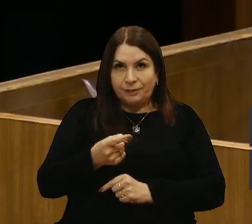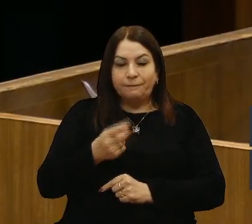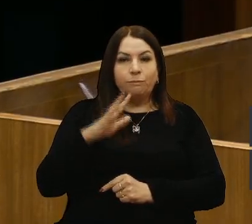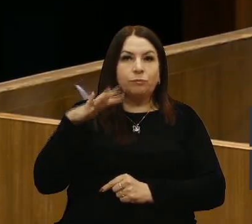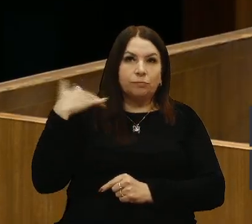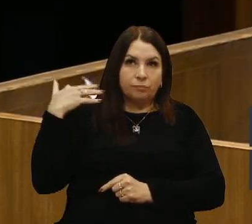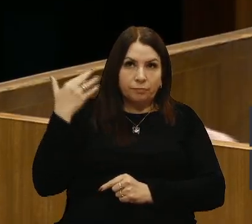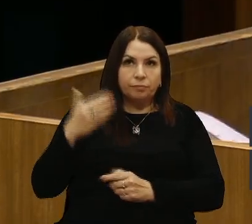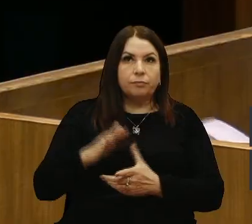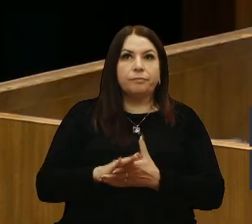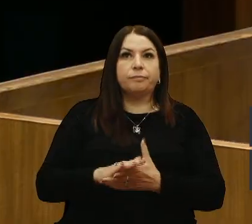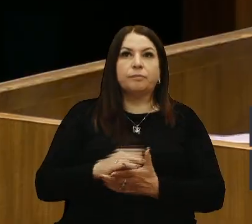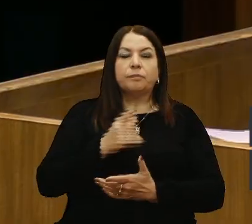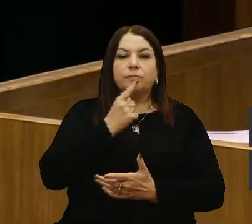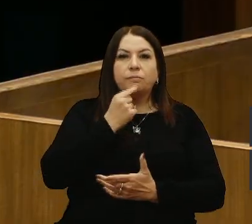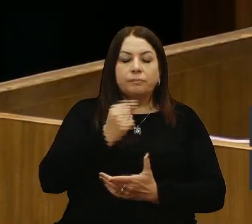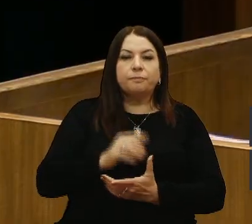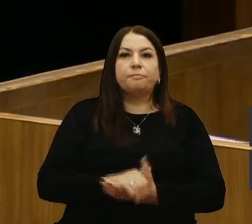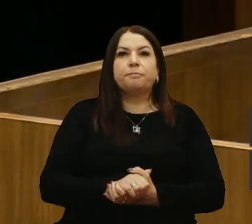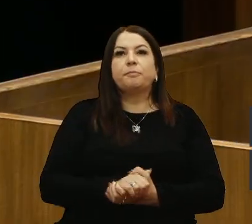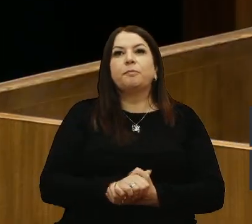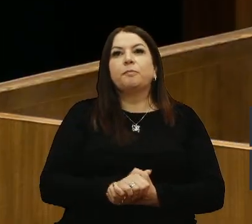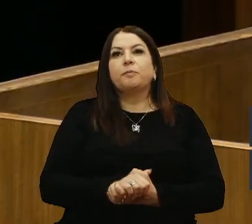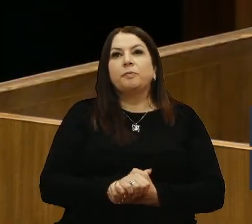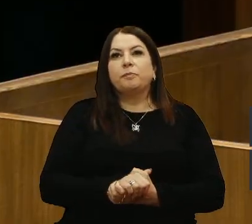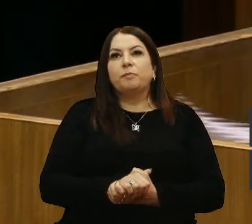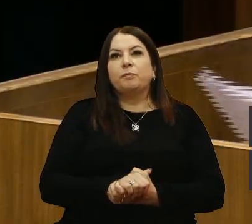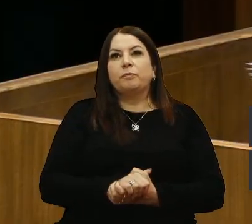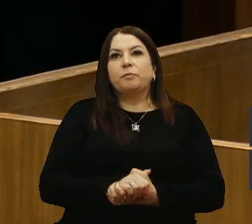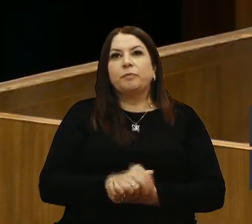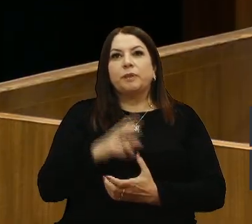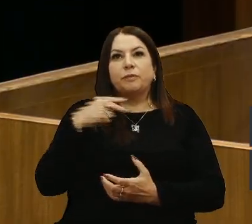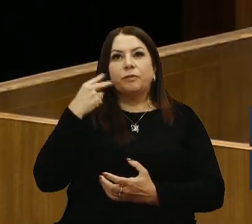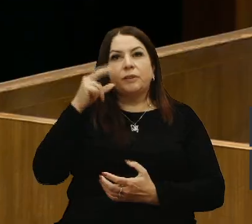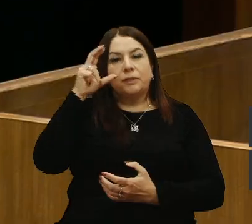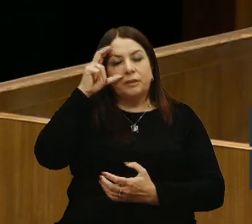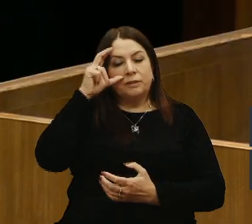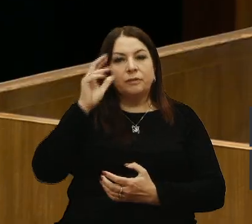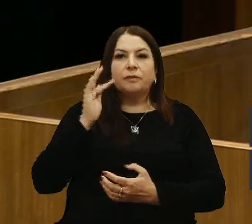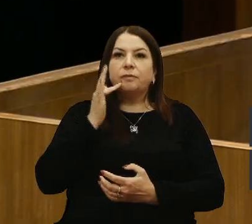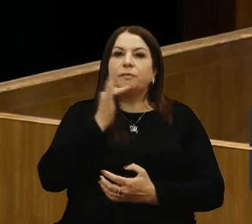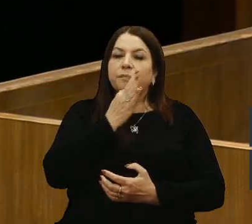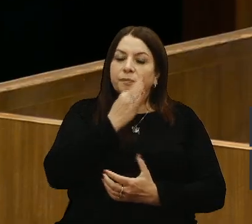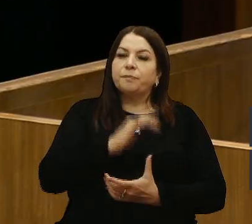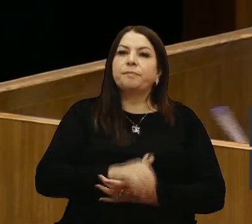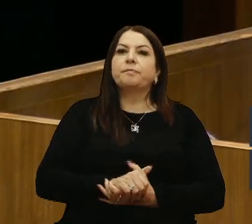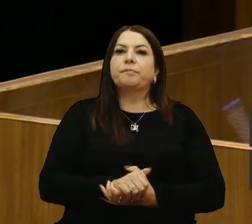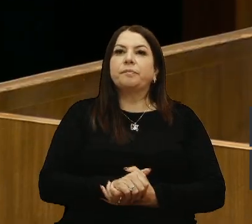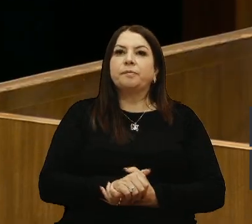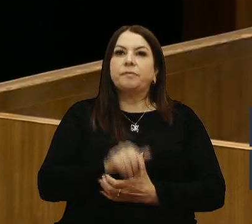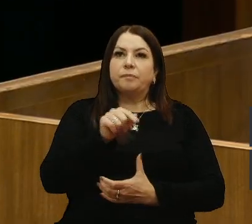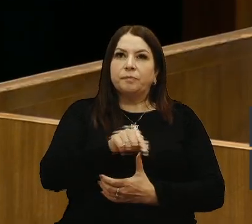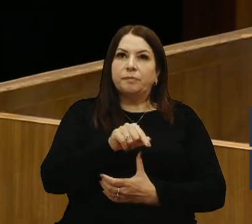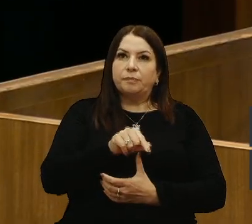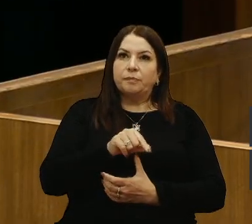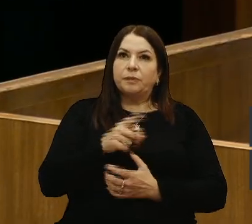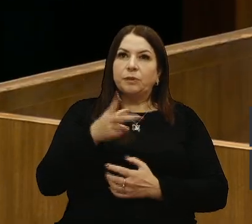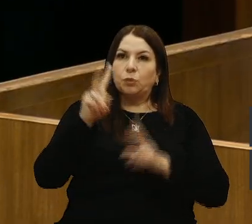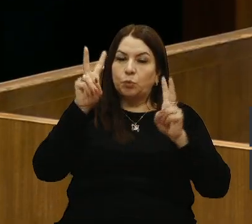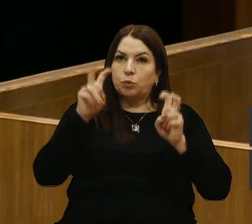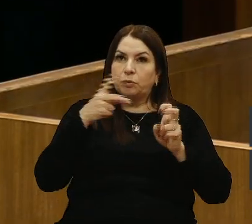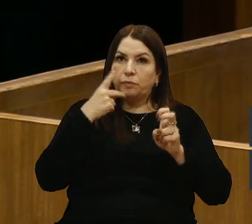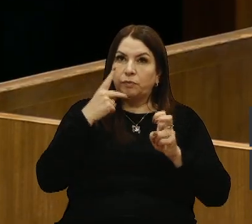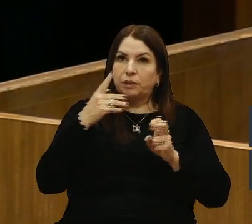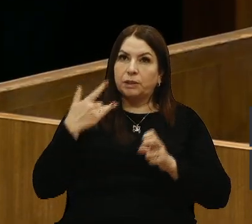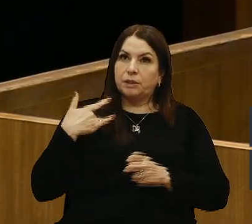Andressa Marques aqui, o João Ex. Vereadora Sandra lá de Forqueta. Aqui o assunto que eu trago é da questão